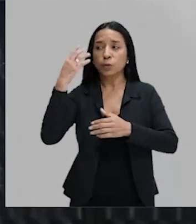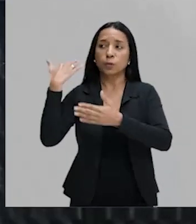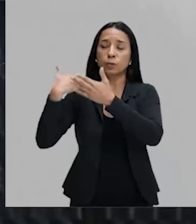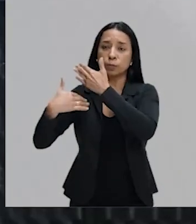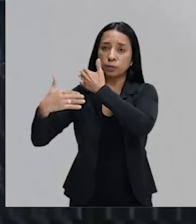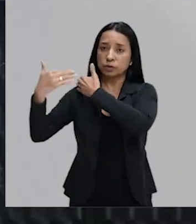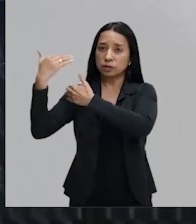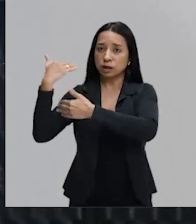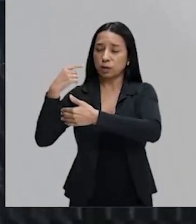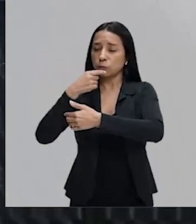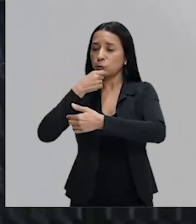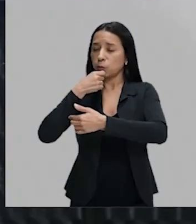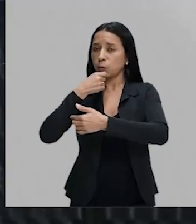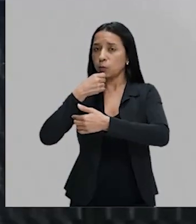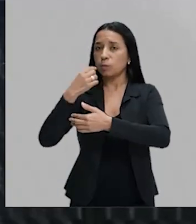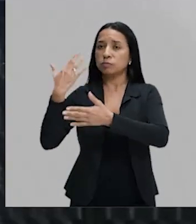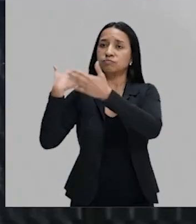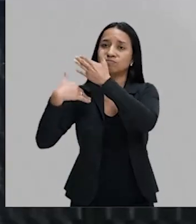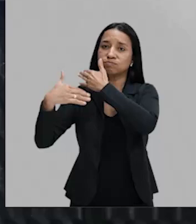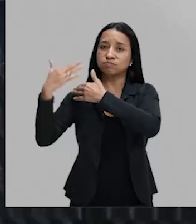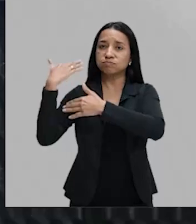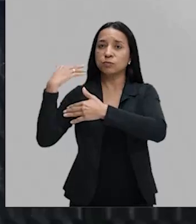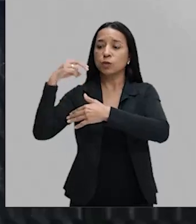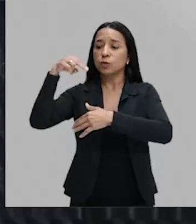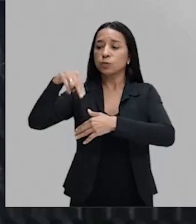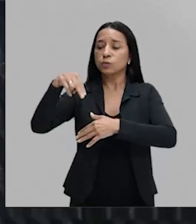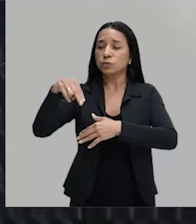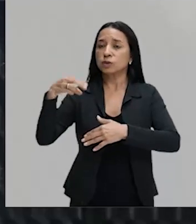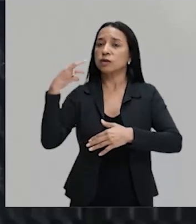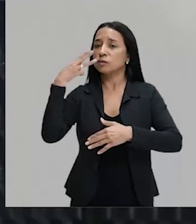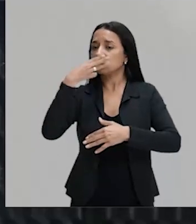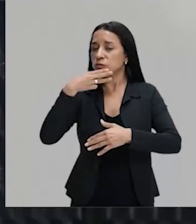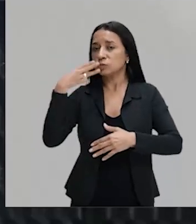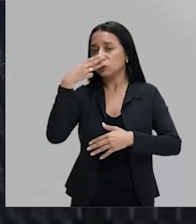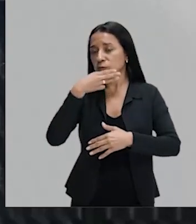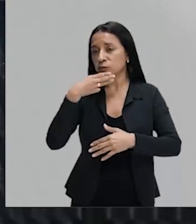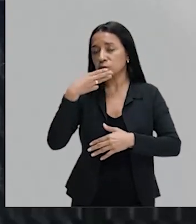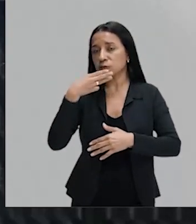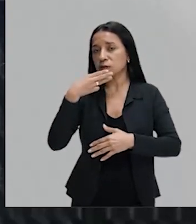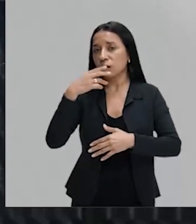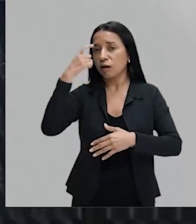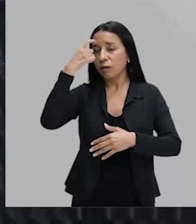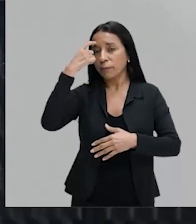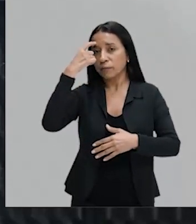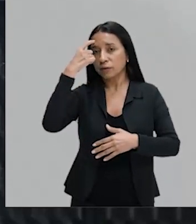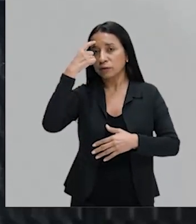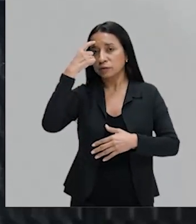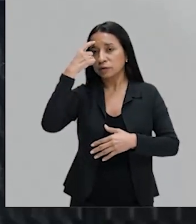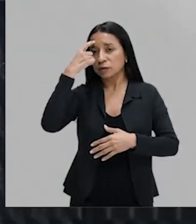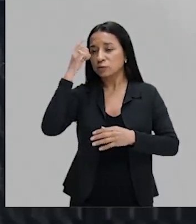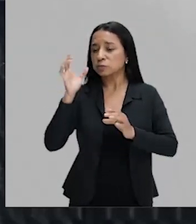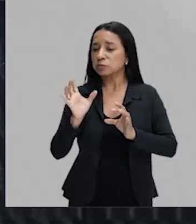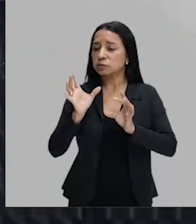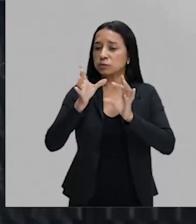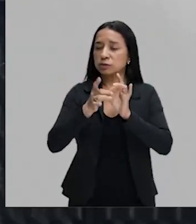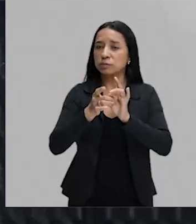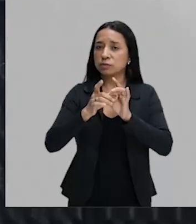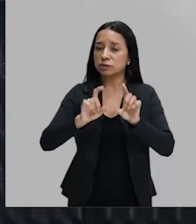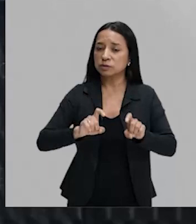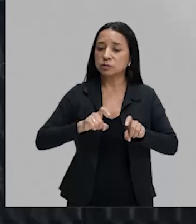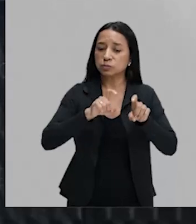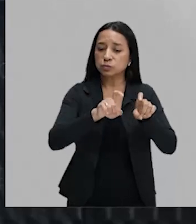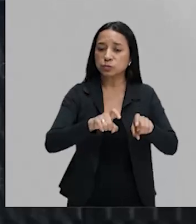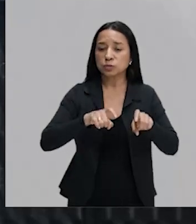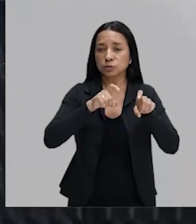antigos senhores de engenho do Nordeste açucareiro, aquela mentalidade de dependência do campo,